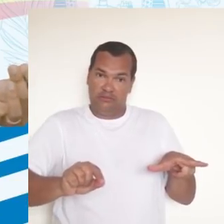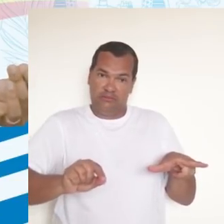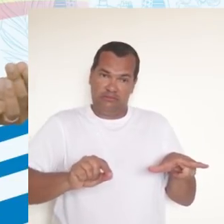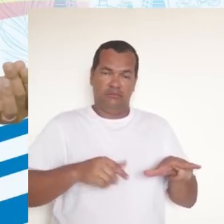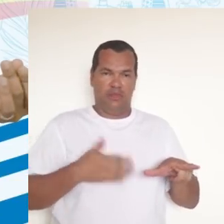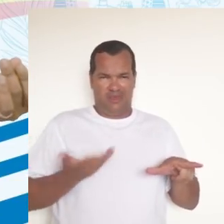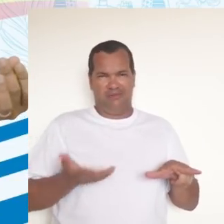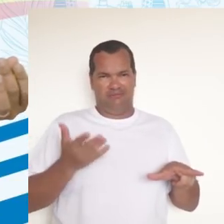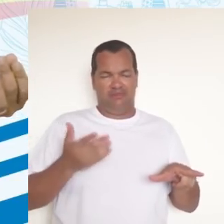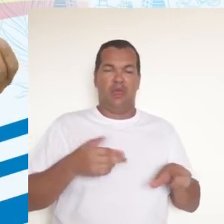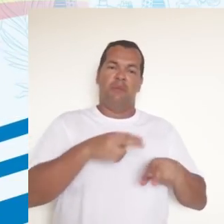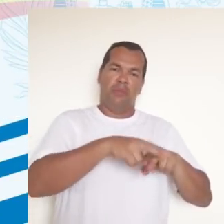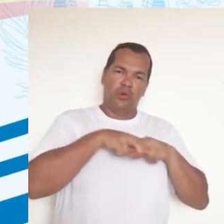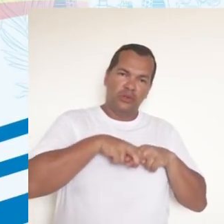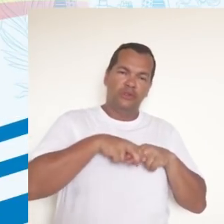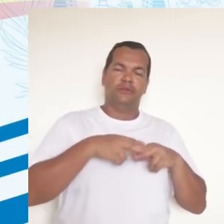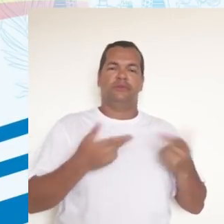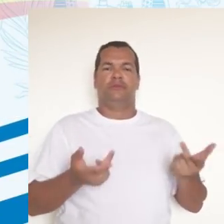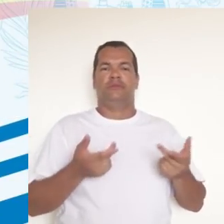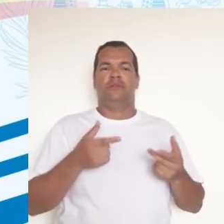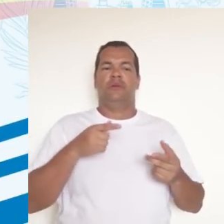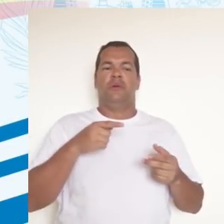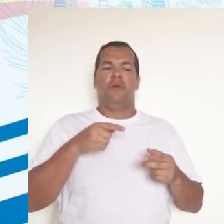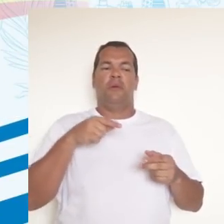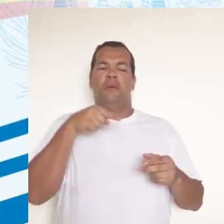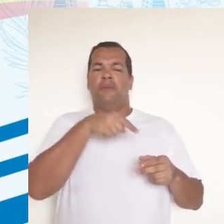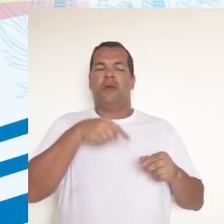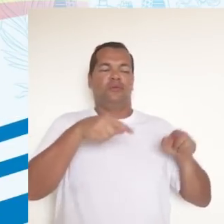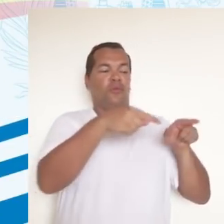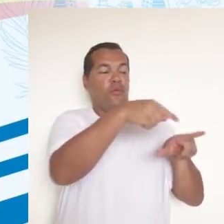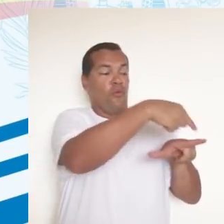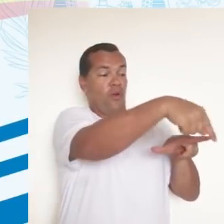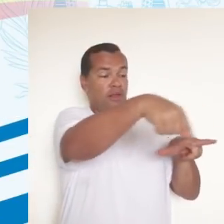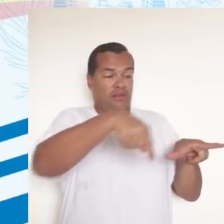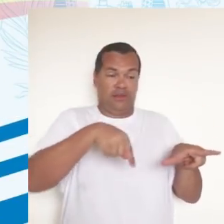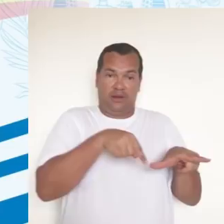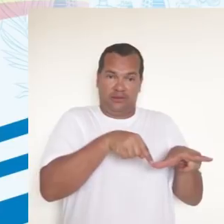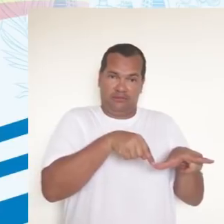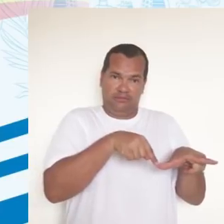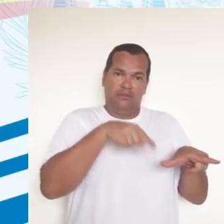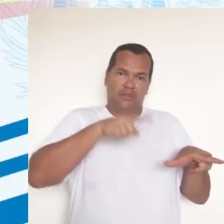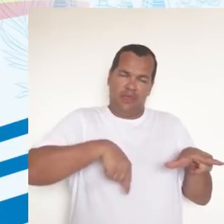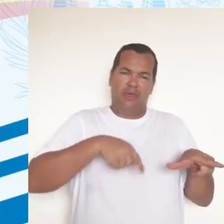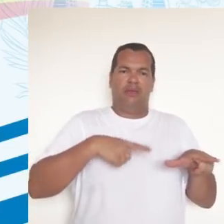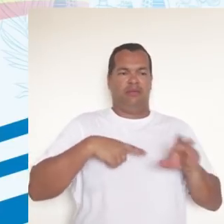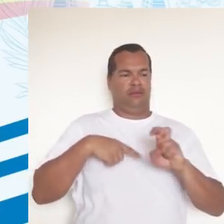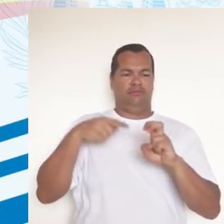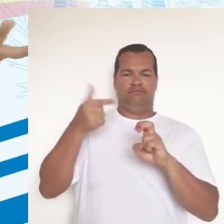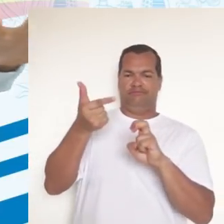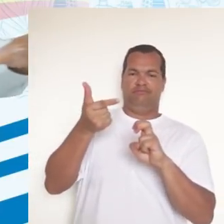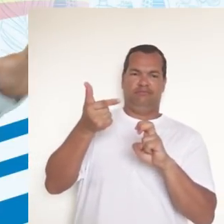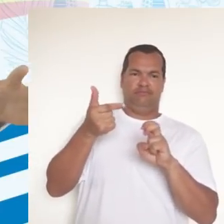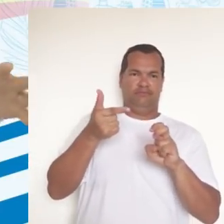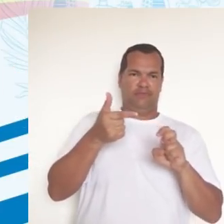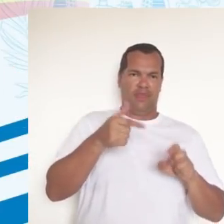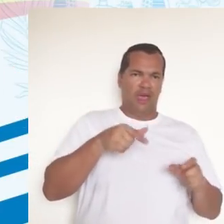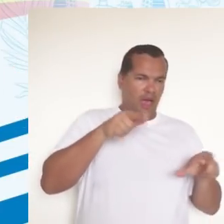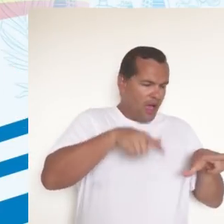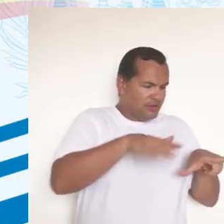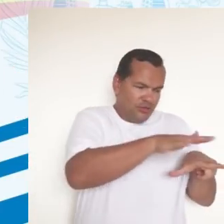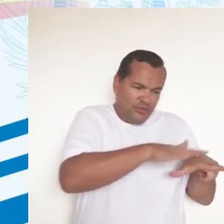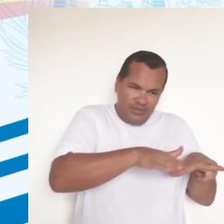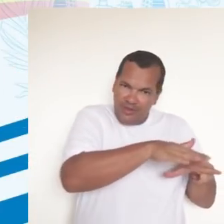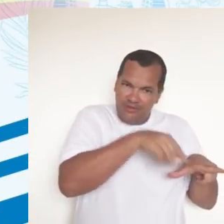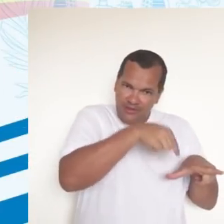e comprimento. Justamente em homenagem a essas duas dimensões, a uma superfície é